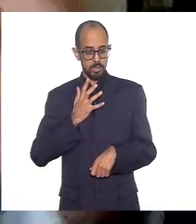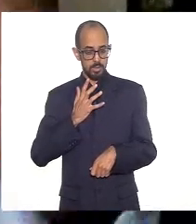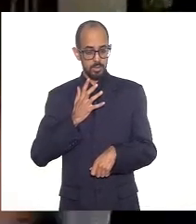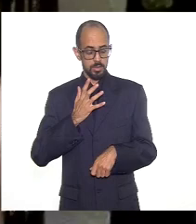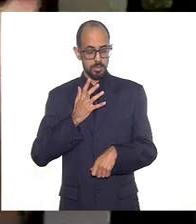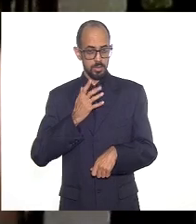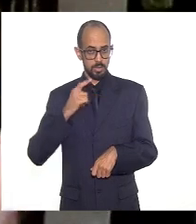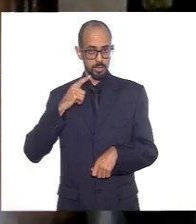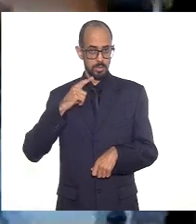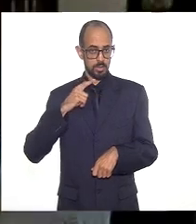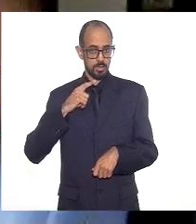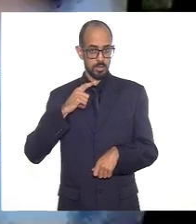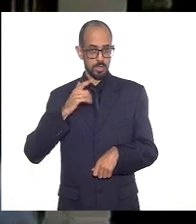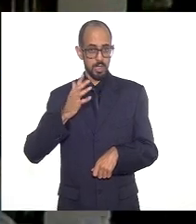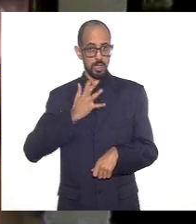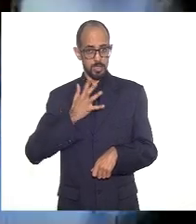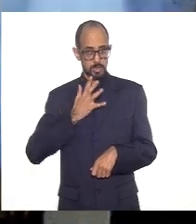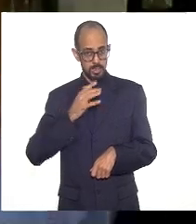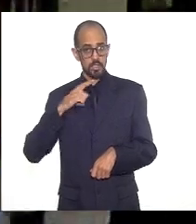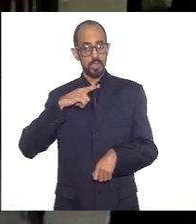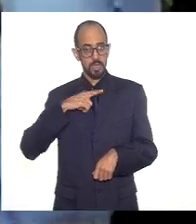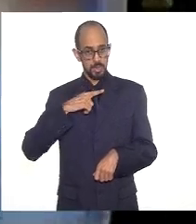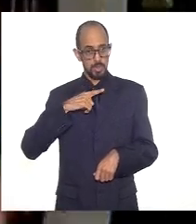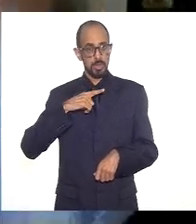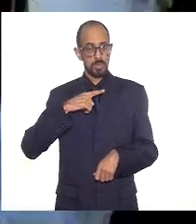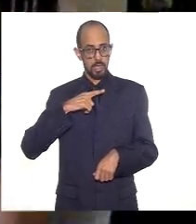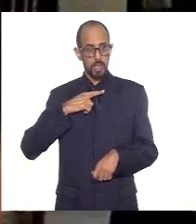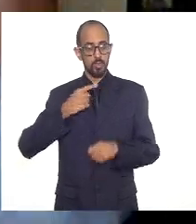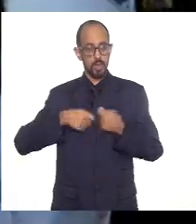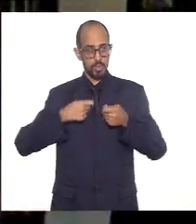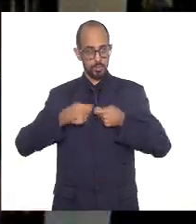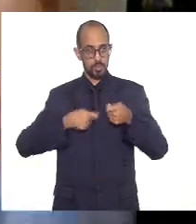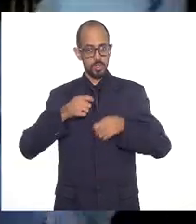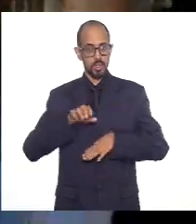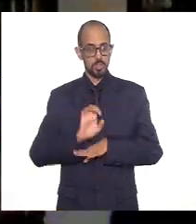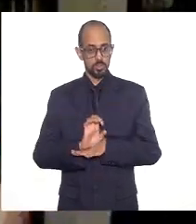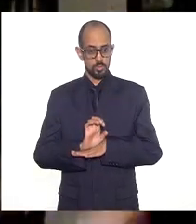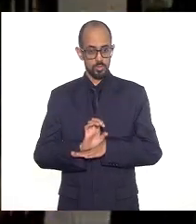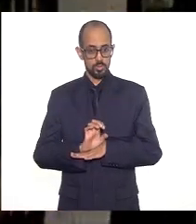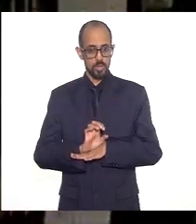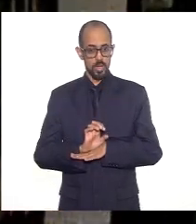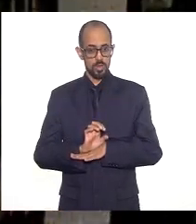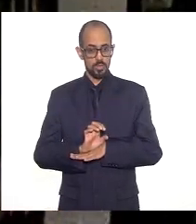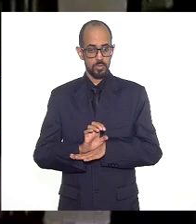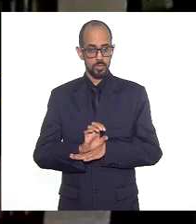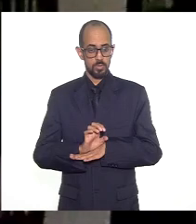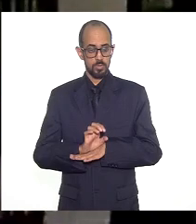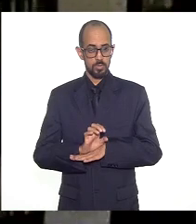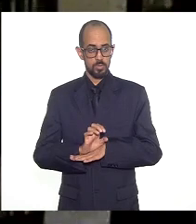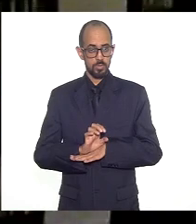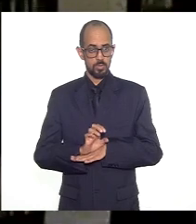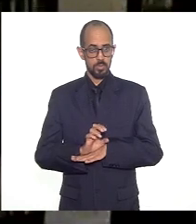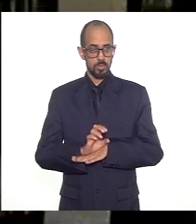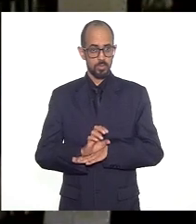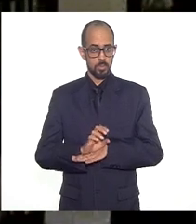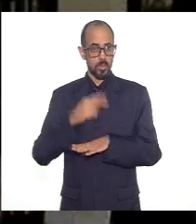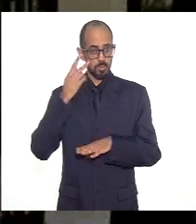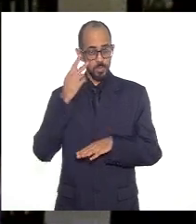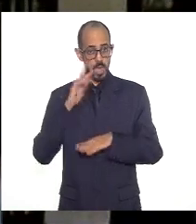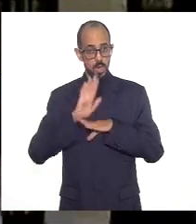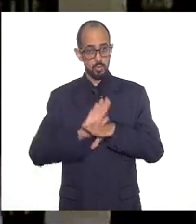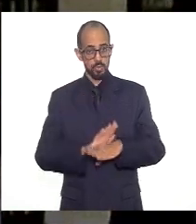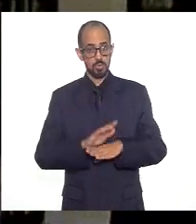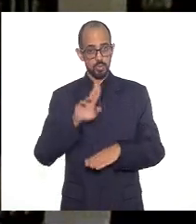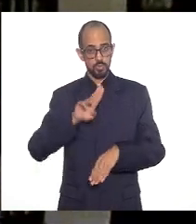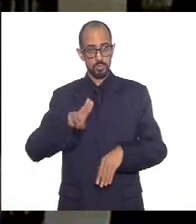que existe nas mãos dos governantes, colocado pelas instituições universitárias do Estado,